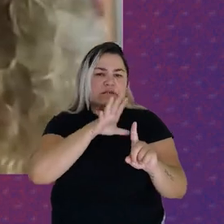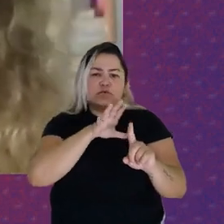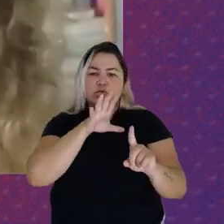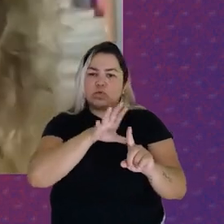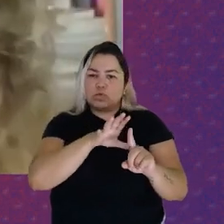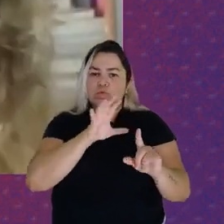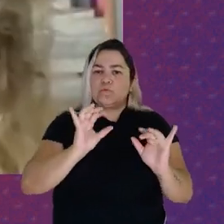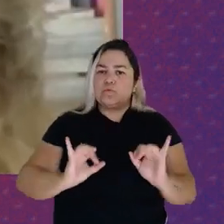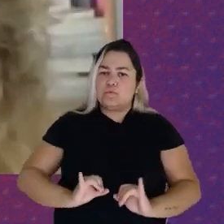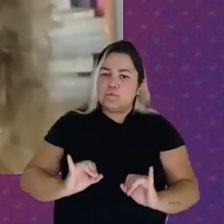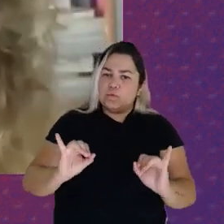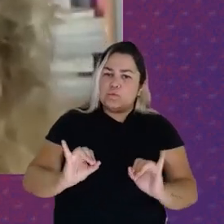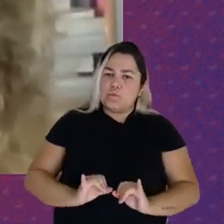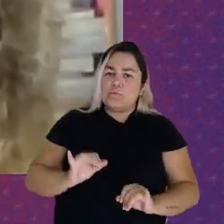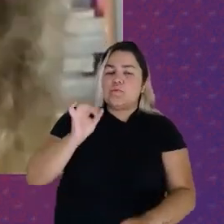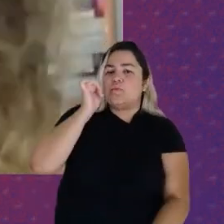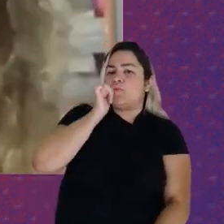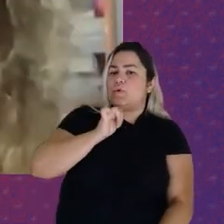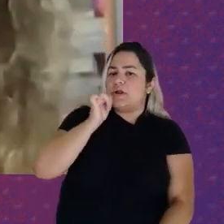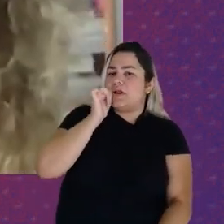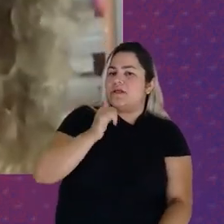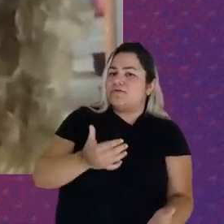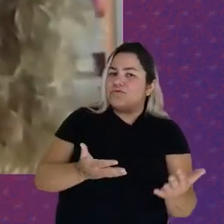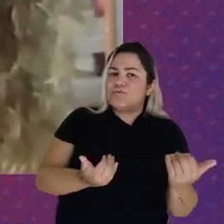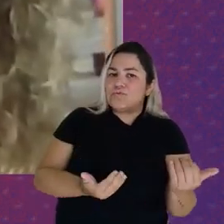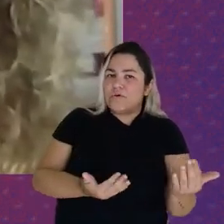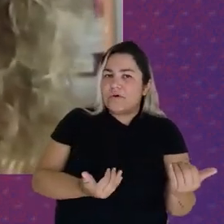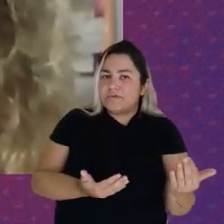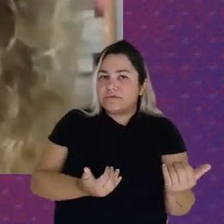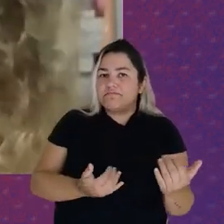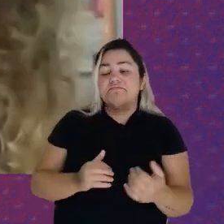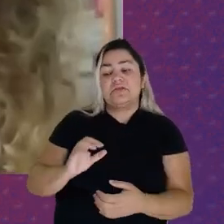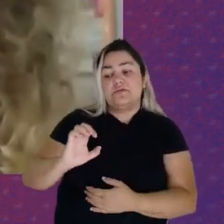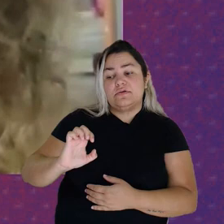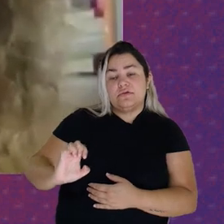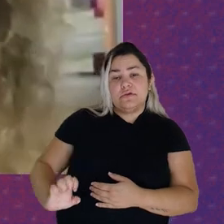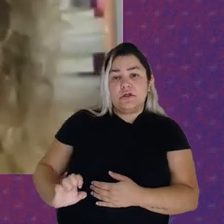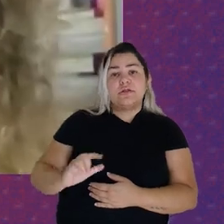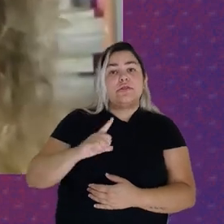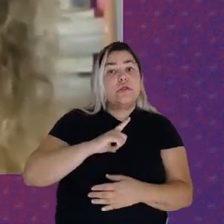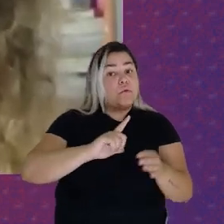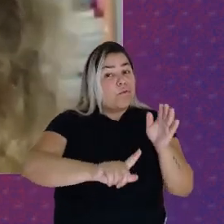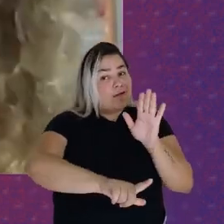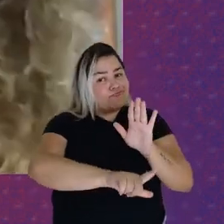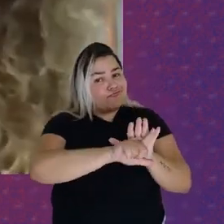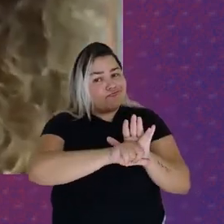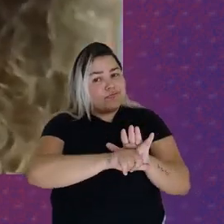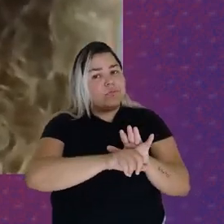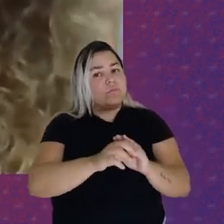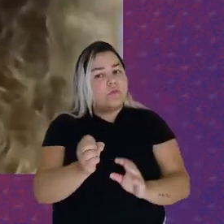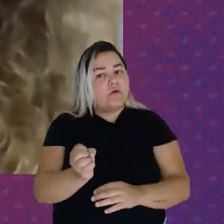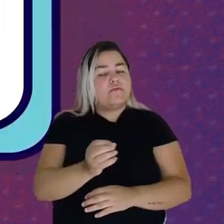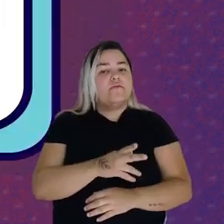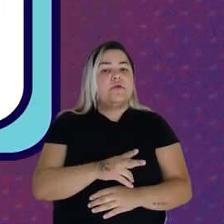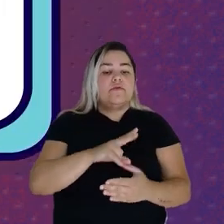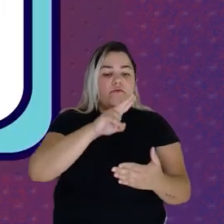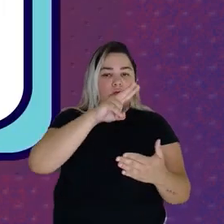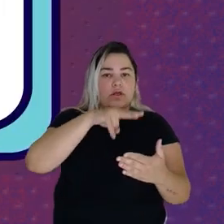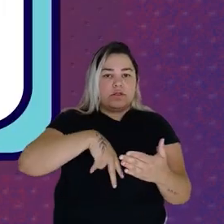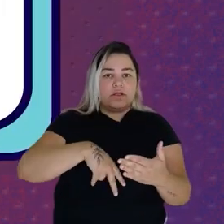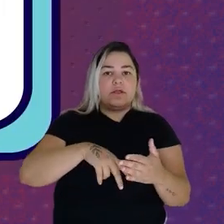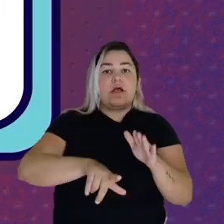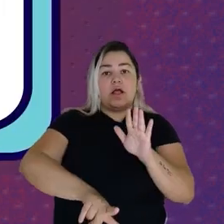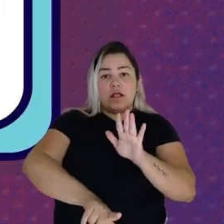os dias por ser uma mulher jovem de esquerda. E aí a gente tem uma legislação super nova que eu vou ler aqui para vocês. A Lei